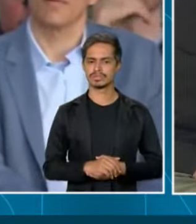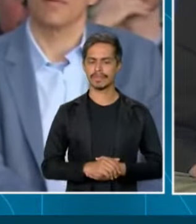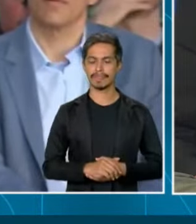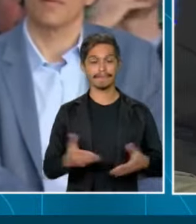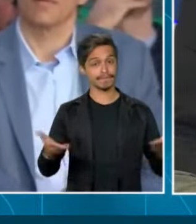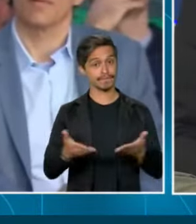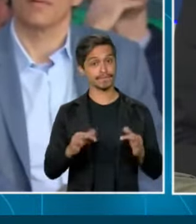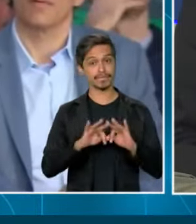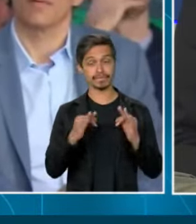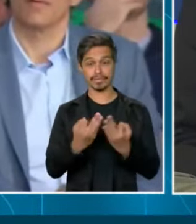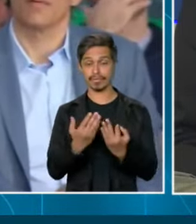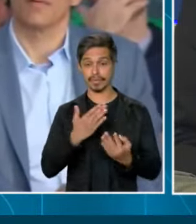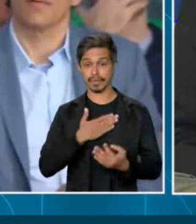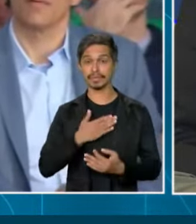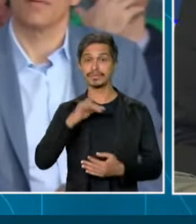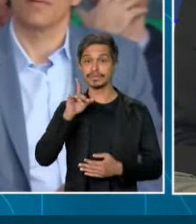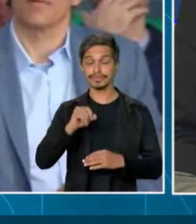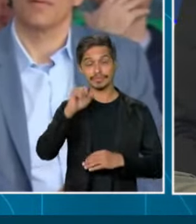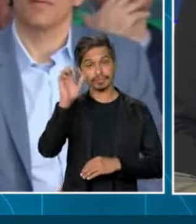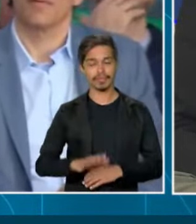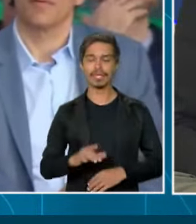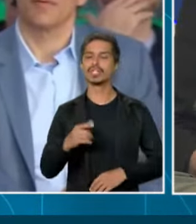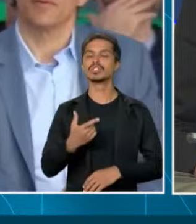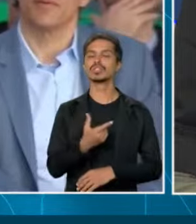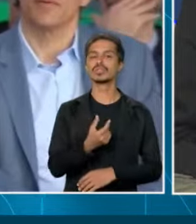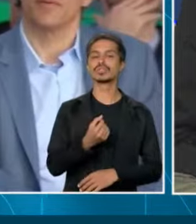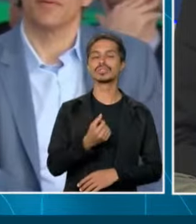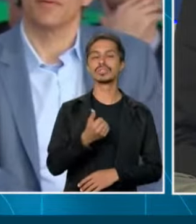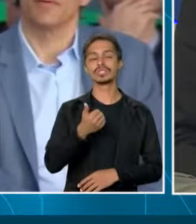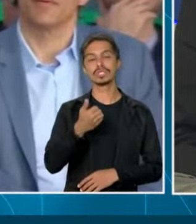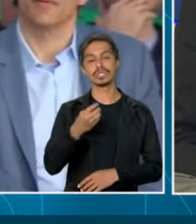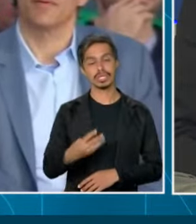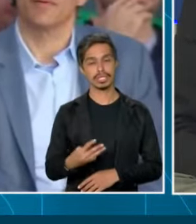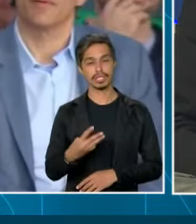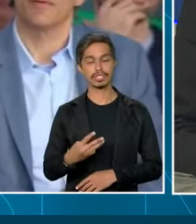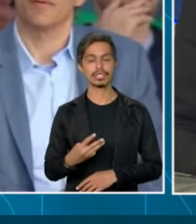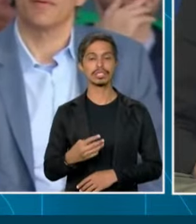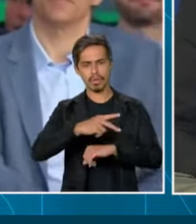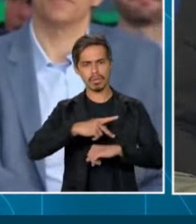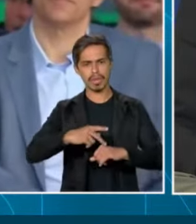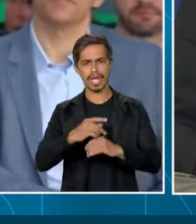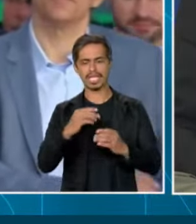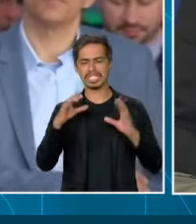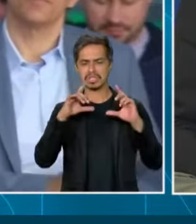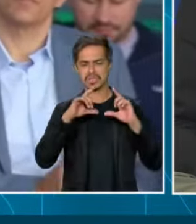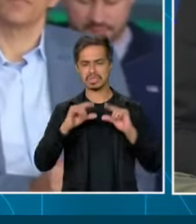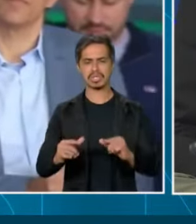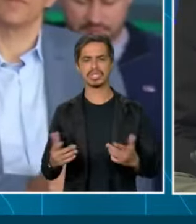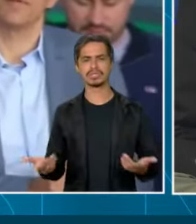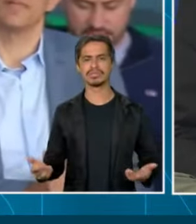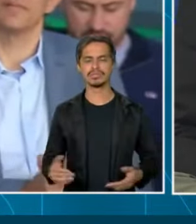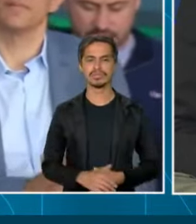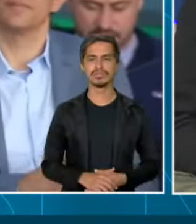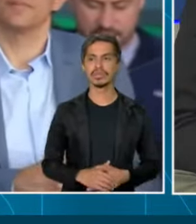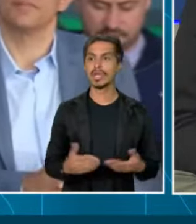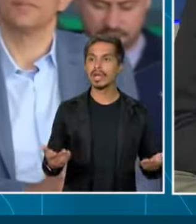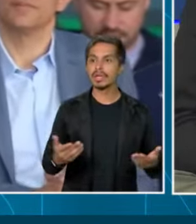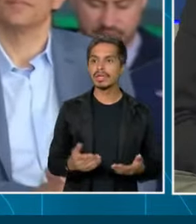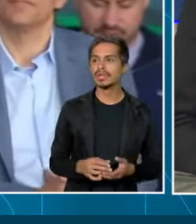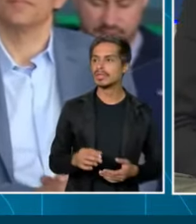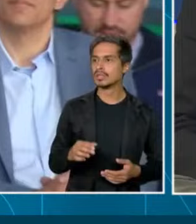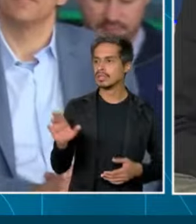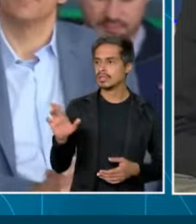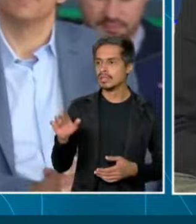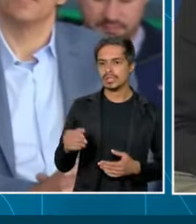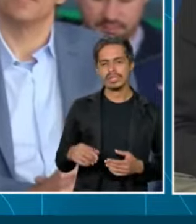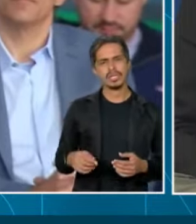do ano, ou seja, sem tirar nem pôr, né, não importa qual lado você esteja aí da briga, são esses dados, são positivos e isso pesa aí